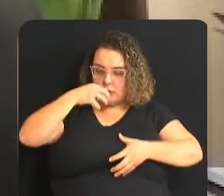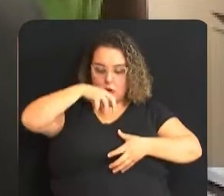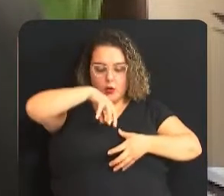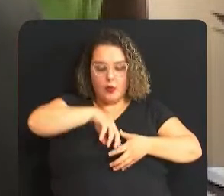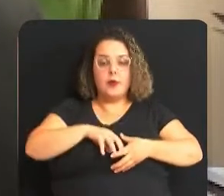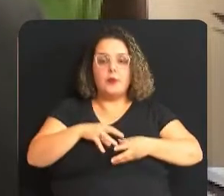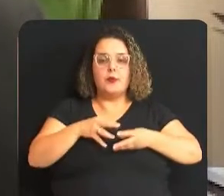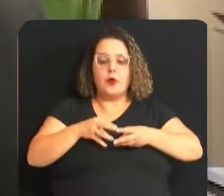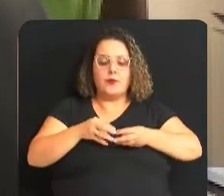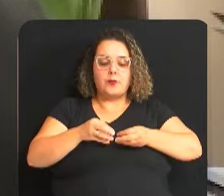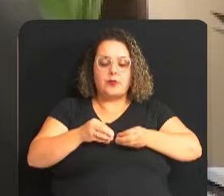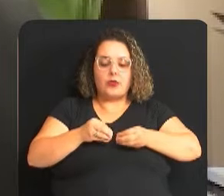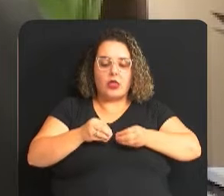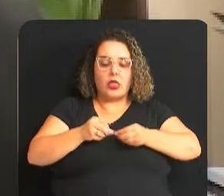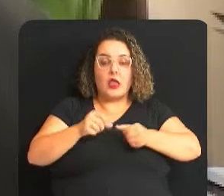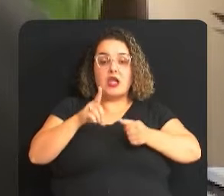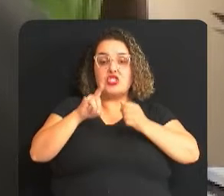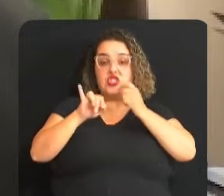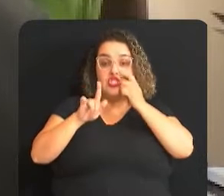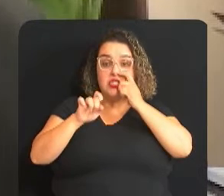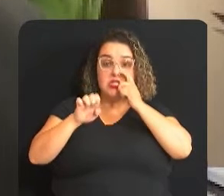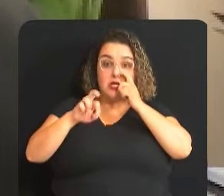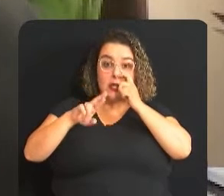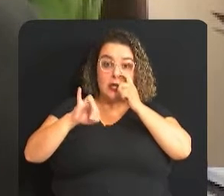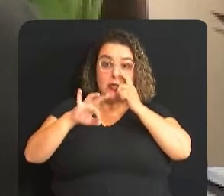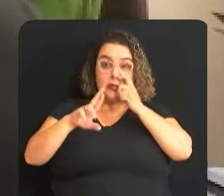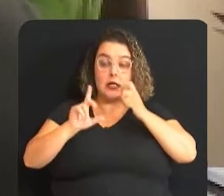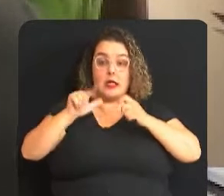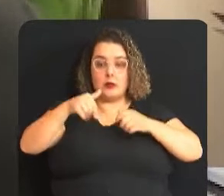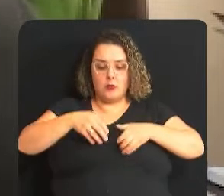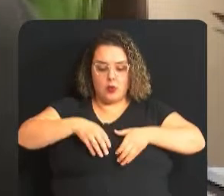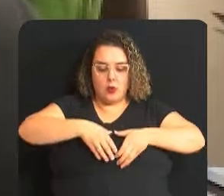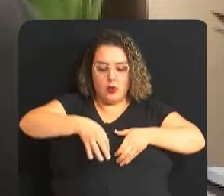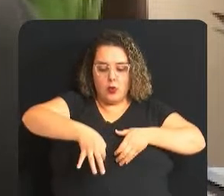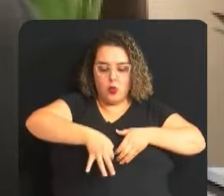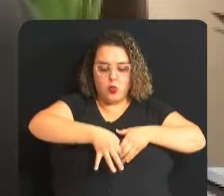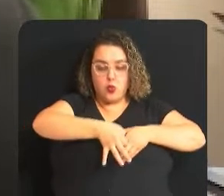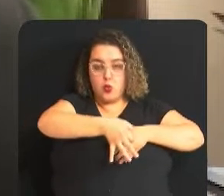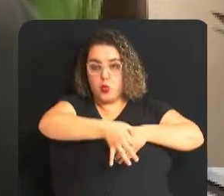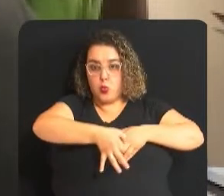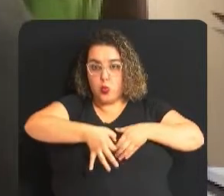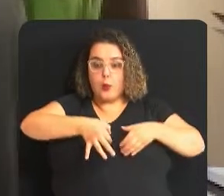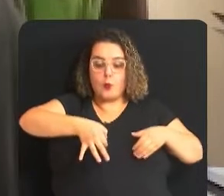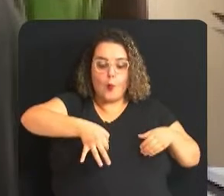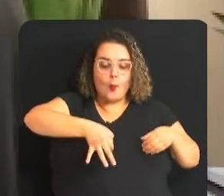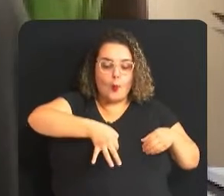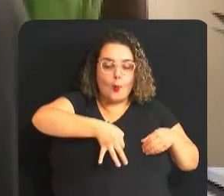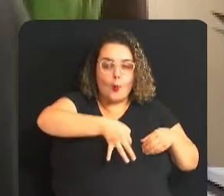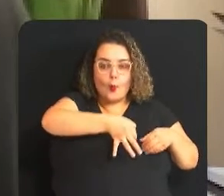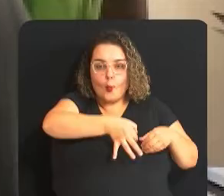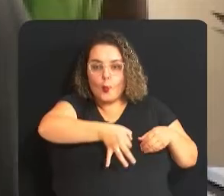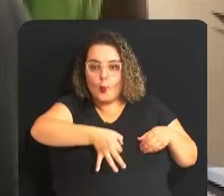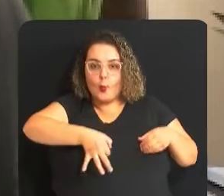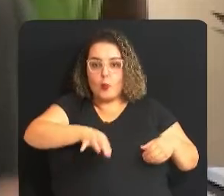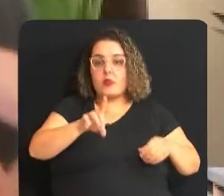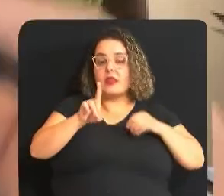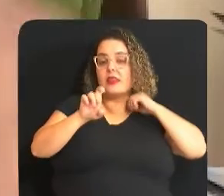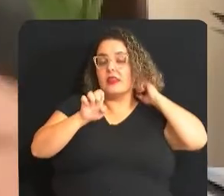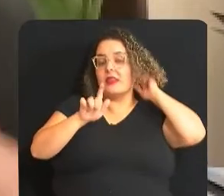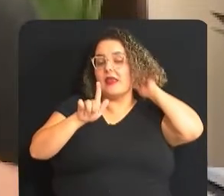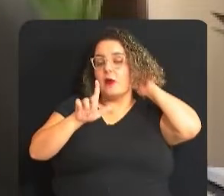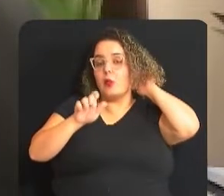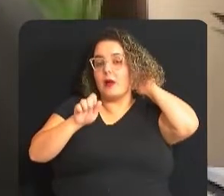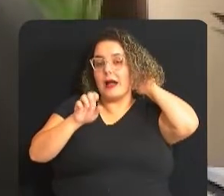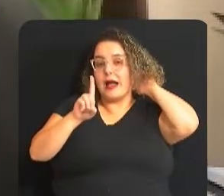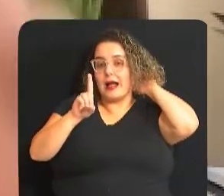vai digerir. A partir do estômago começa o intestino fino, que é o intestino delgado. Ali,